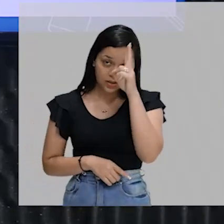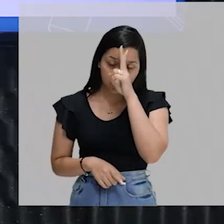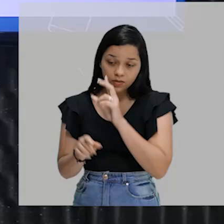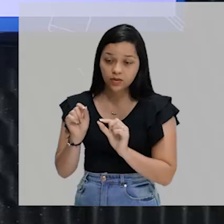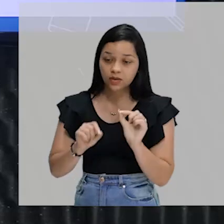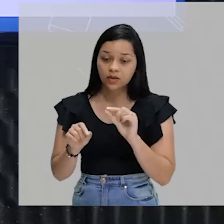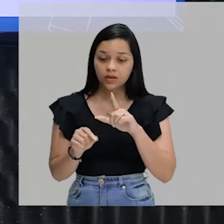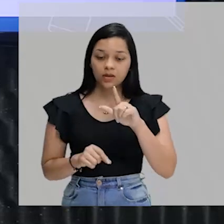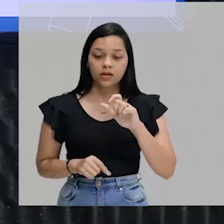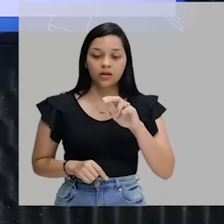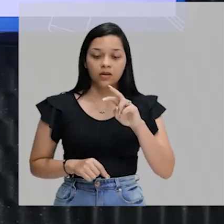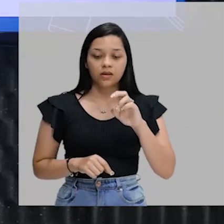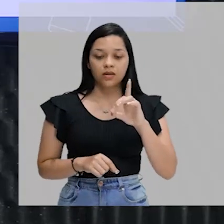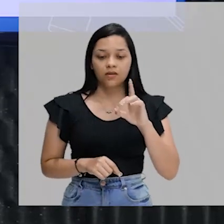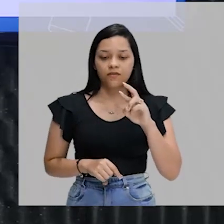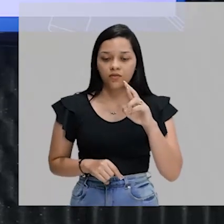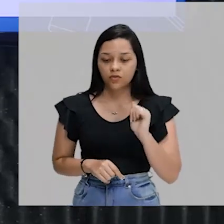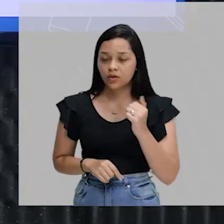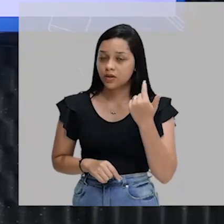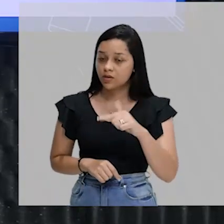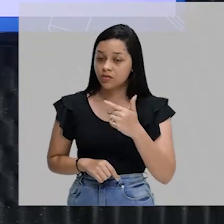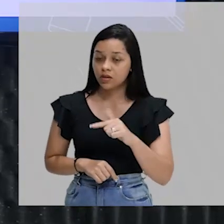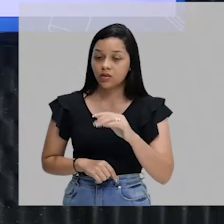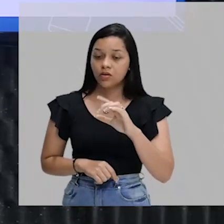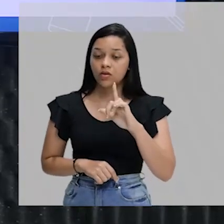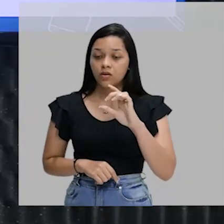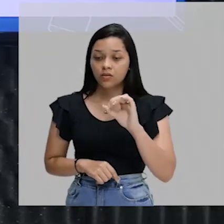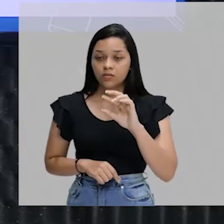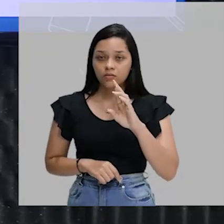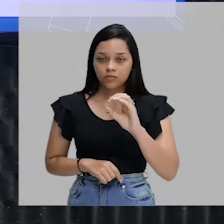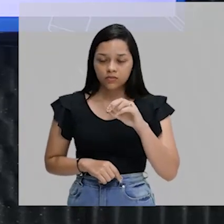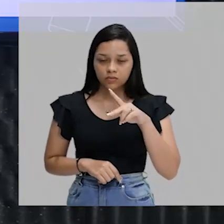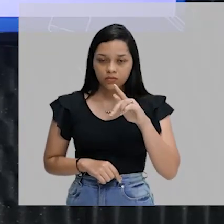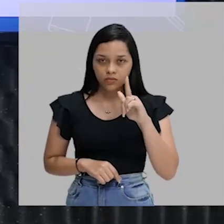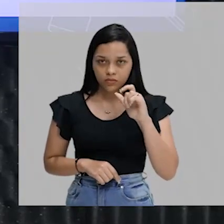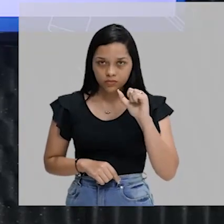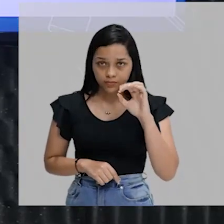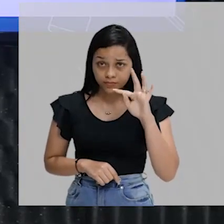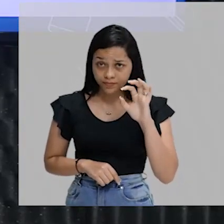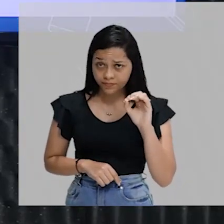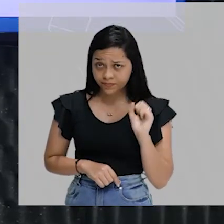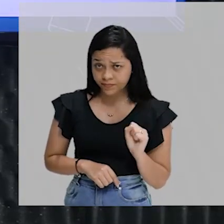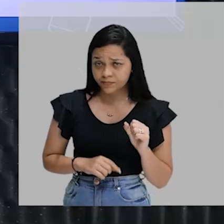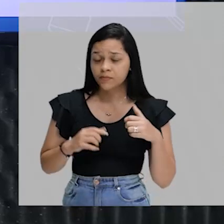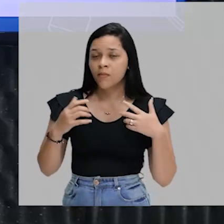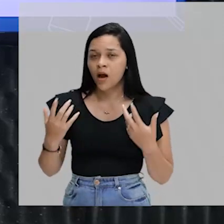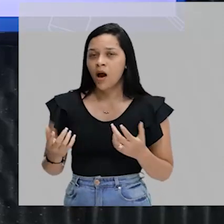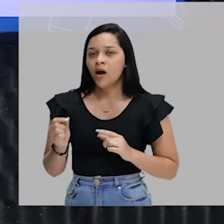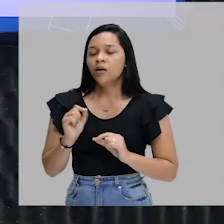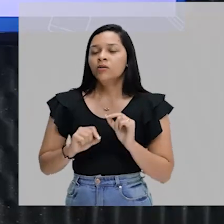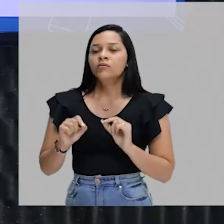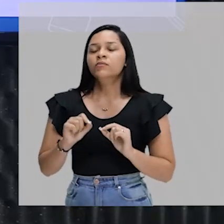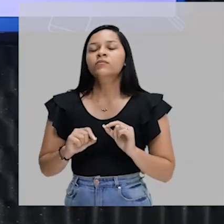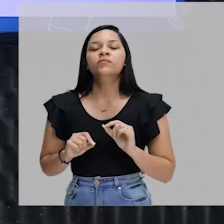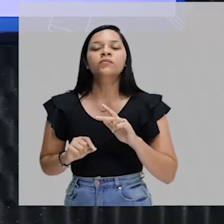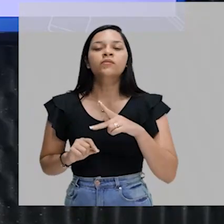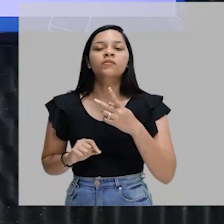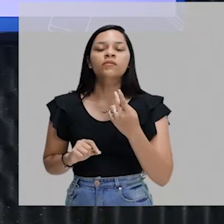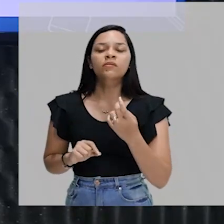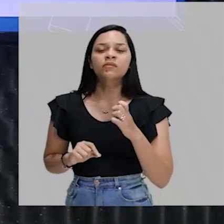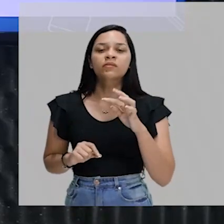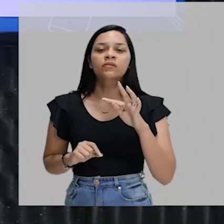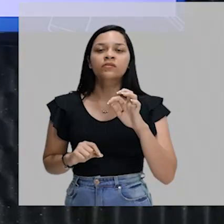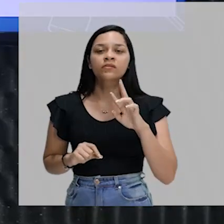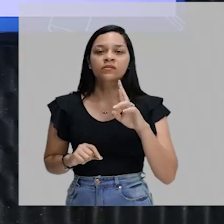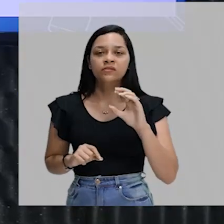levedura não tem cloroplasto. Levedura é um organismo eucarionte heterótrofo, ela não é autótrofo,